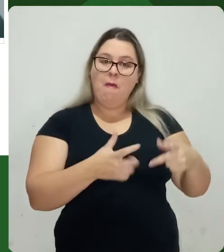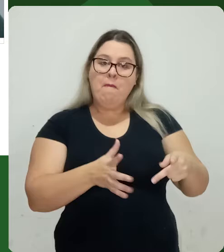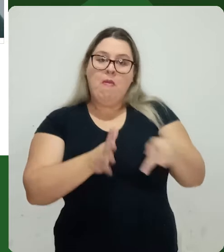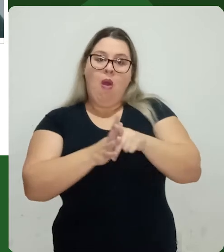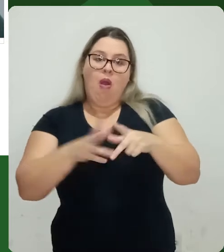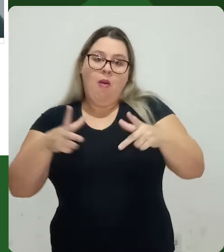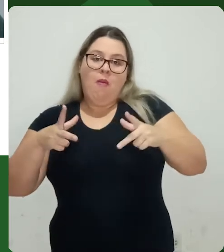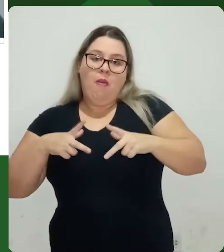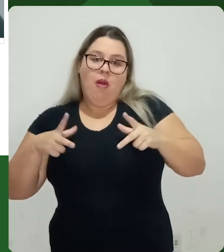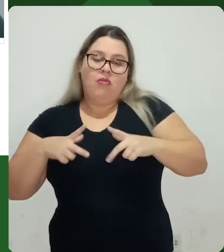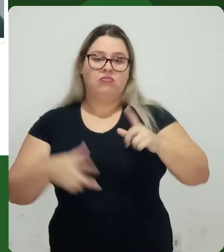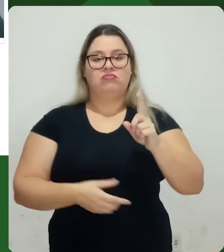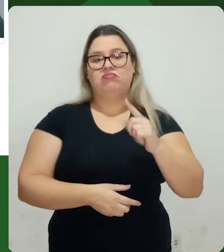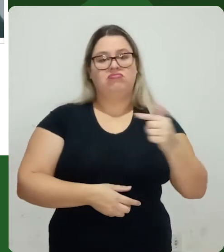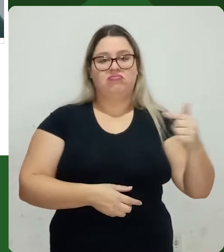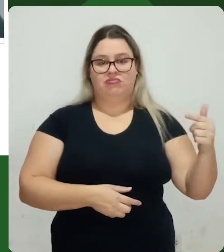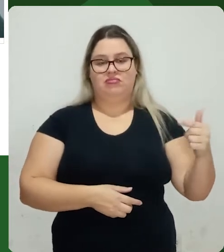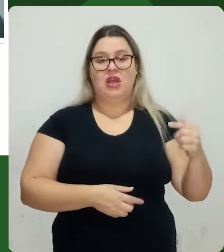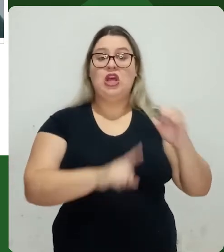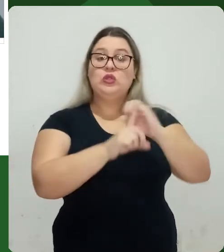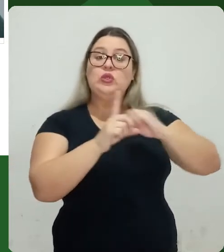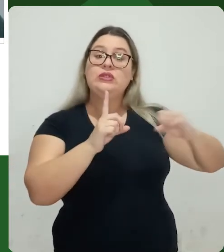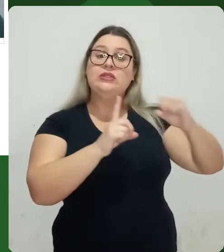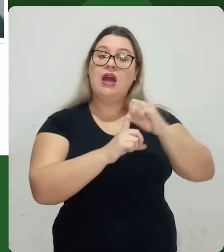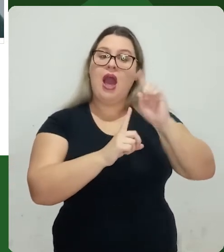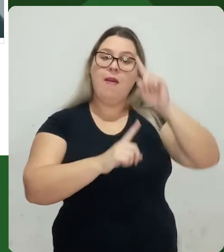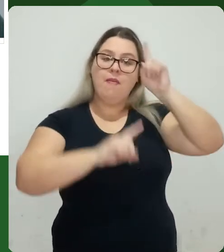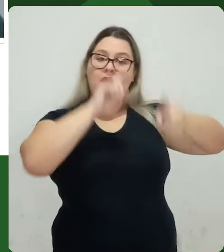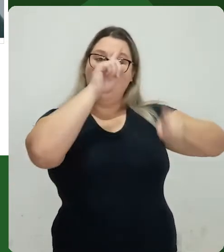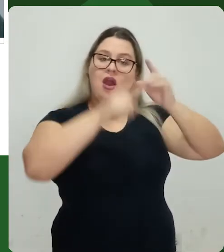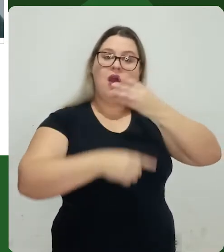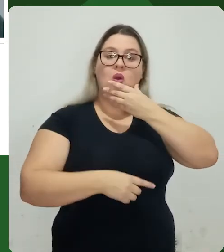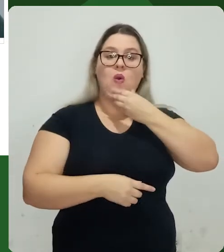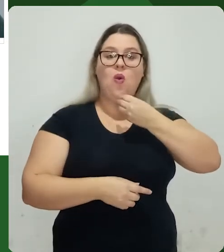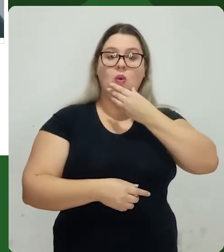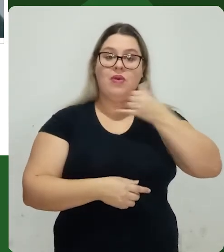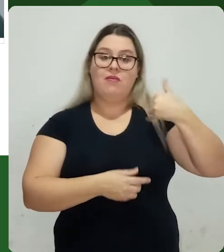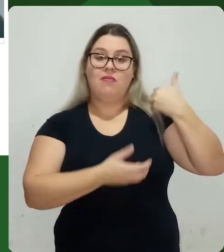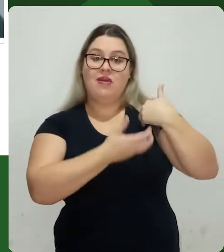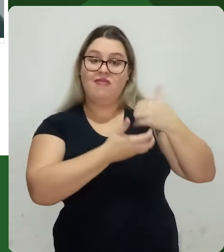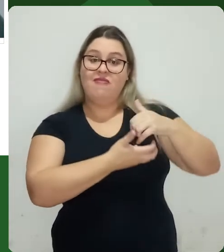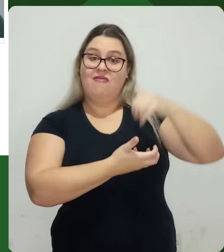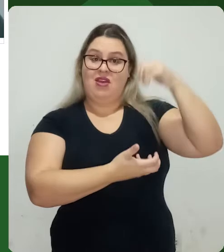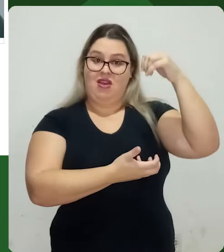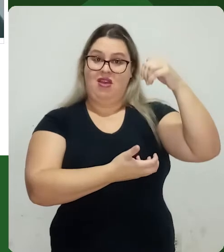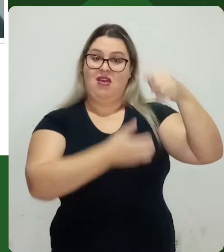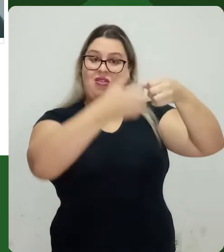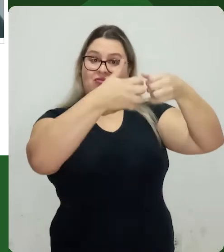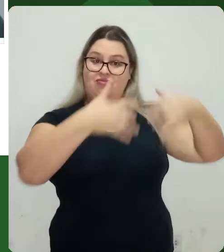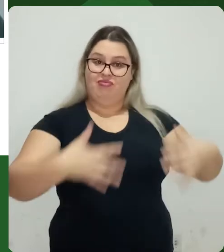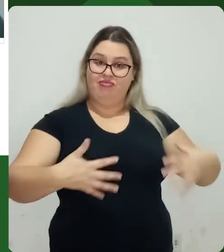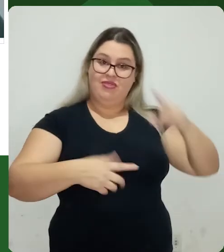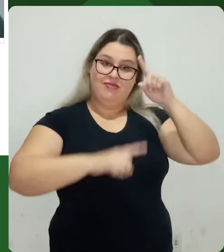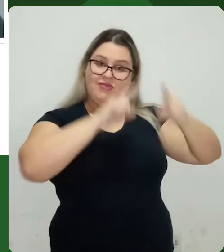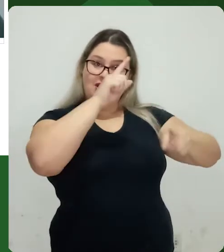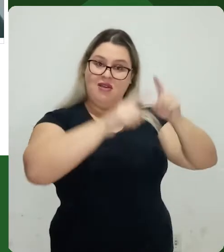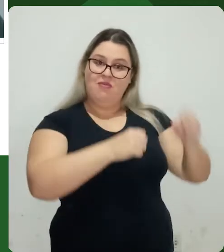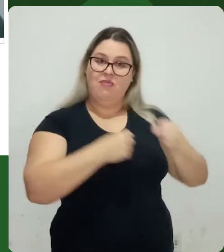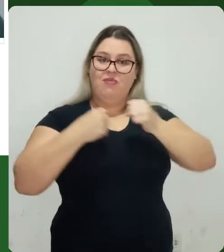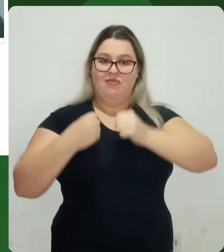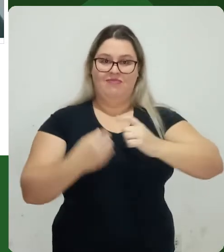usavam o espaço sem propriedade privada. Uma sociedade patriarcal em que o homem mais velho,